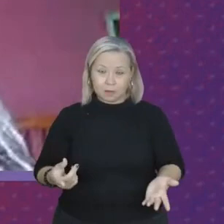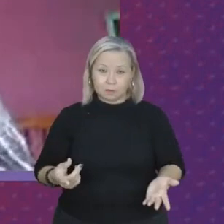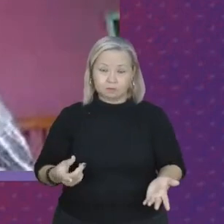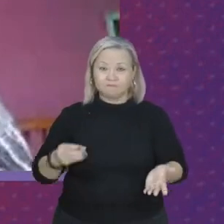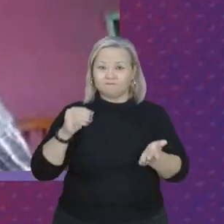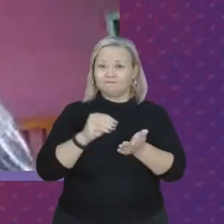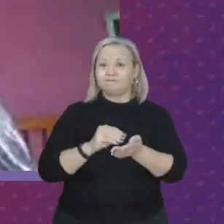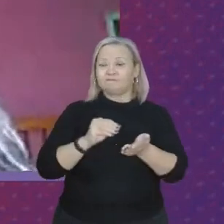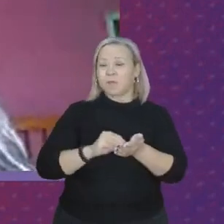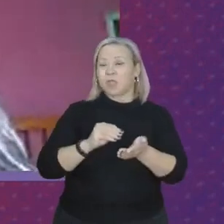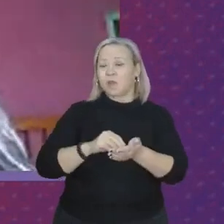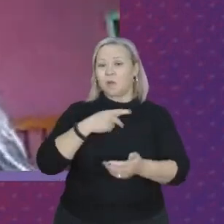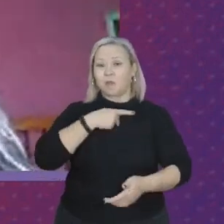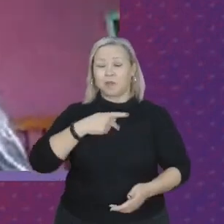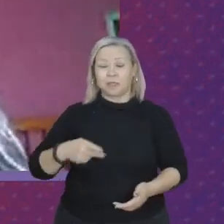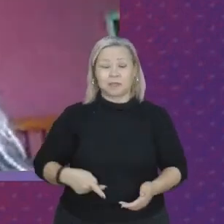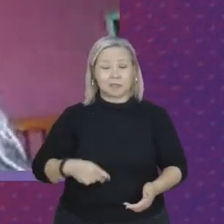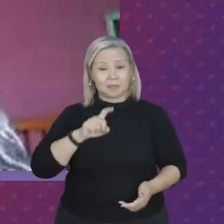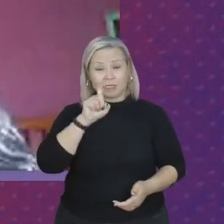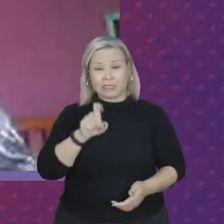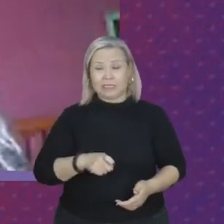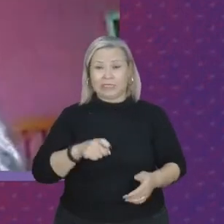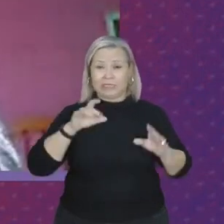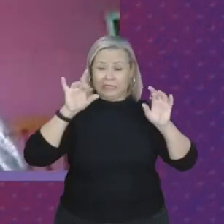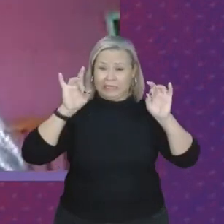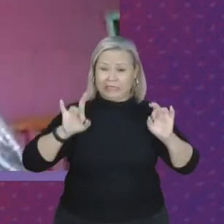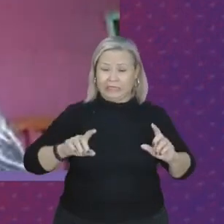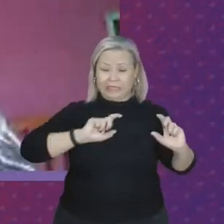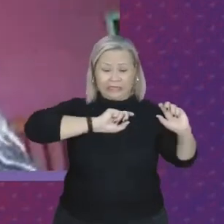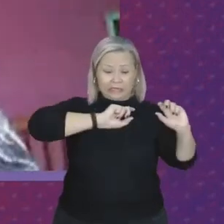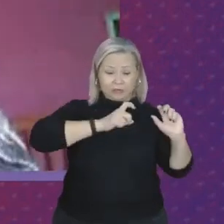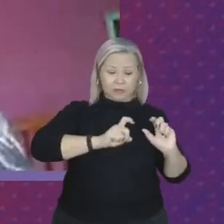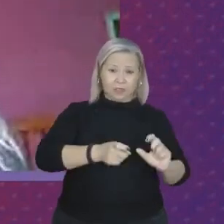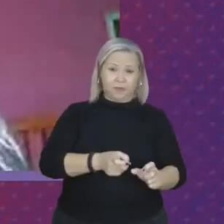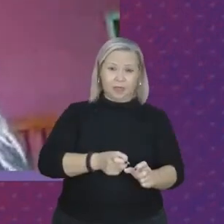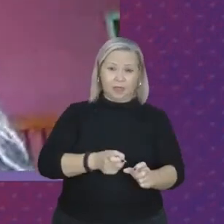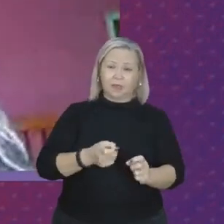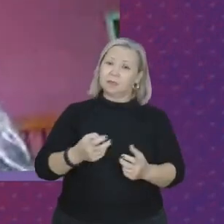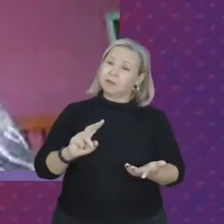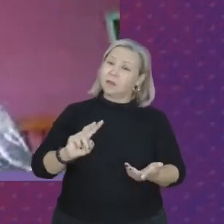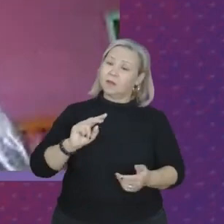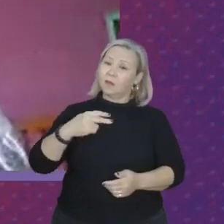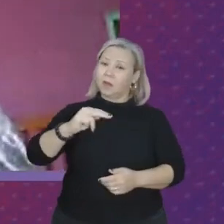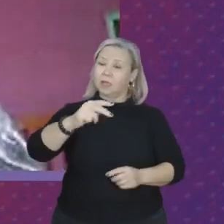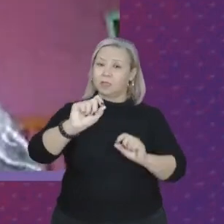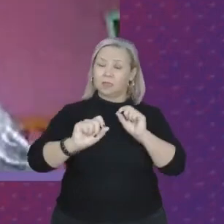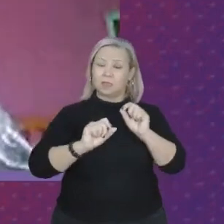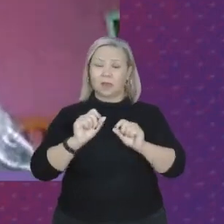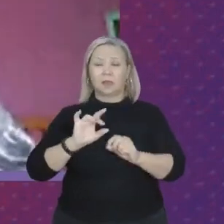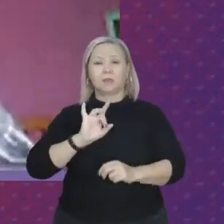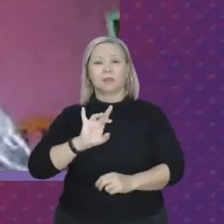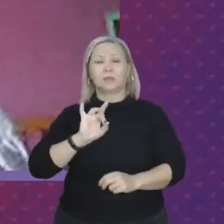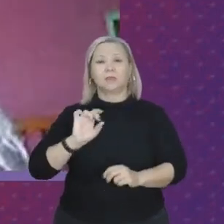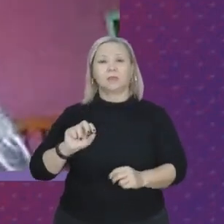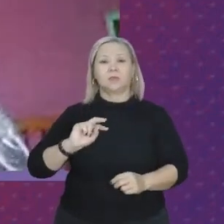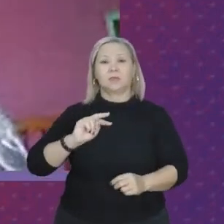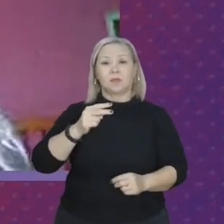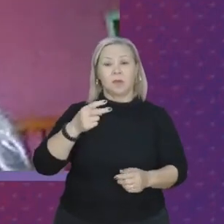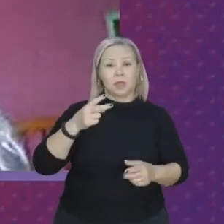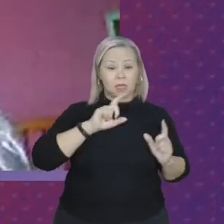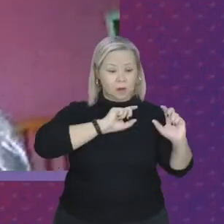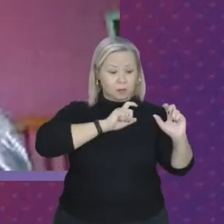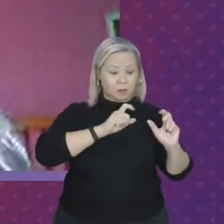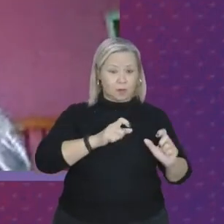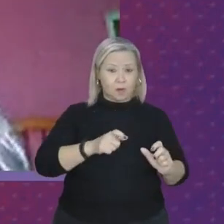que é extremamente conservador. Então, isso se reflete não só ele é conservador, mas a base que